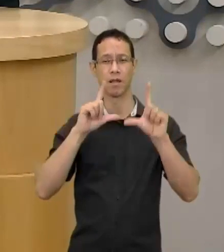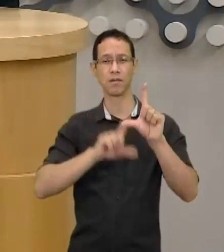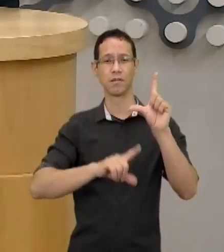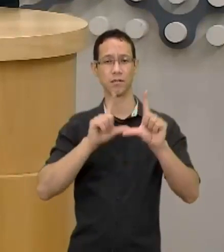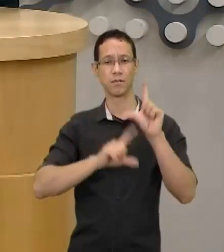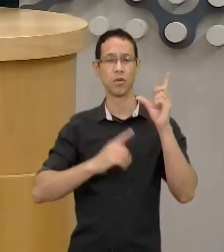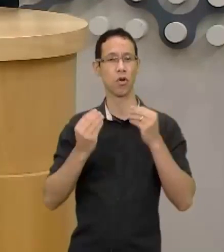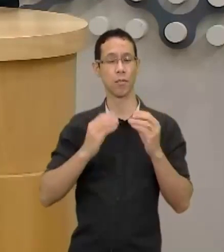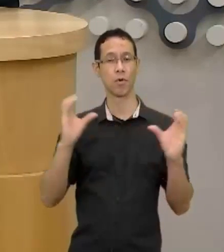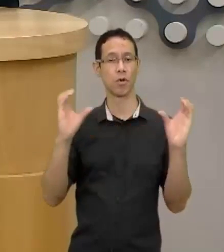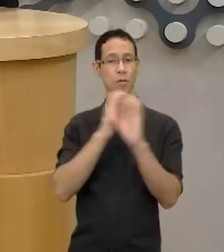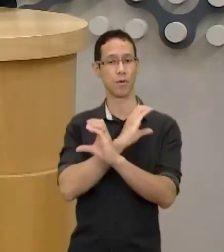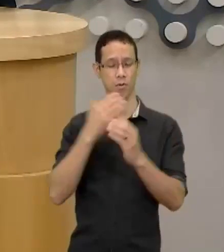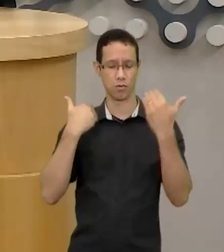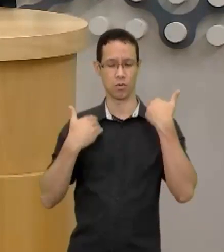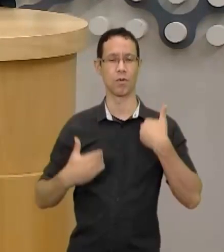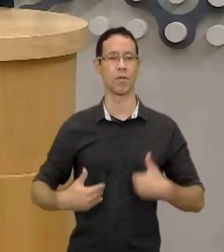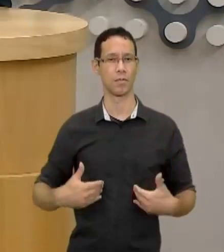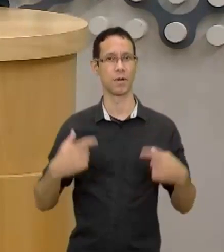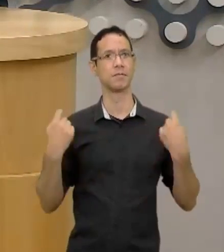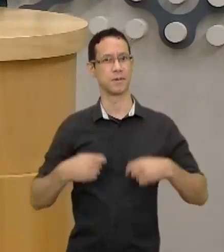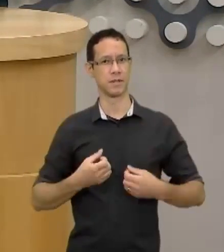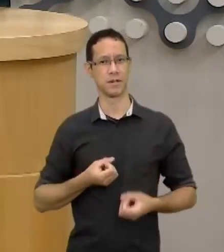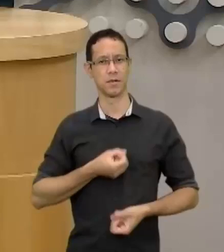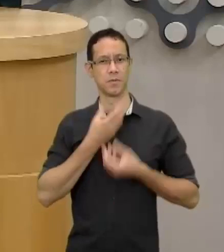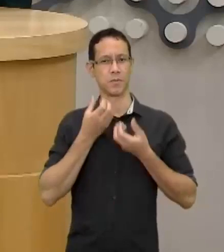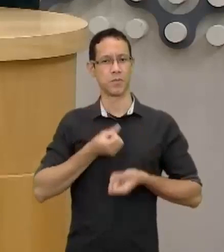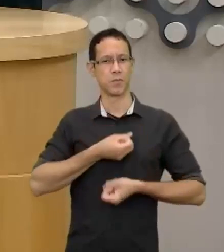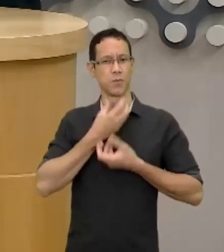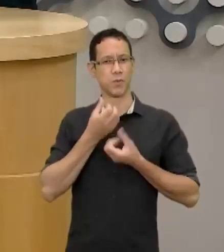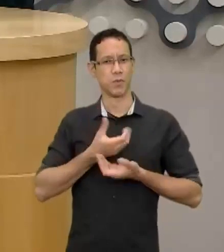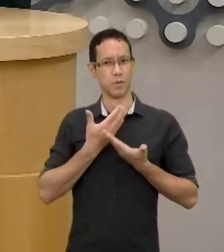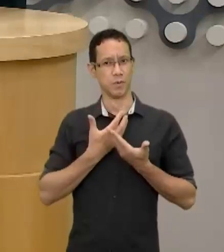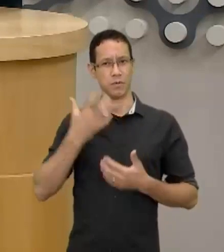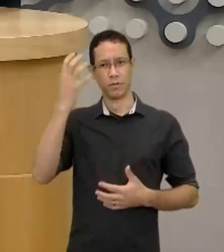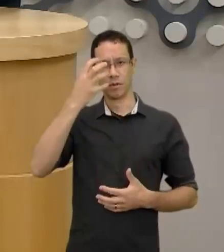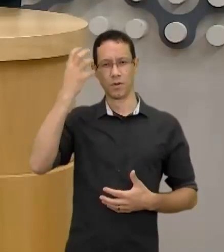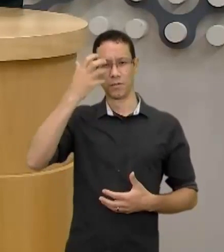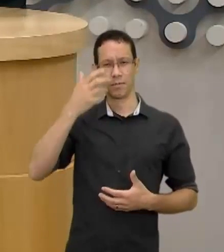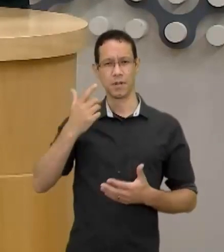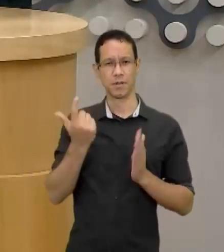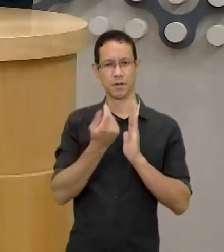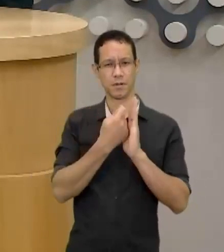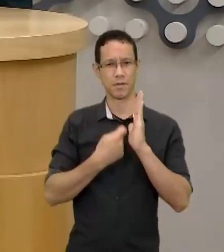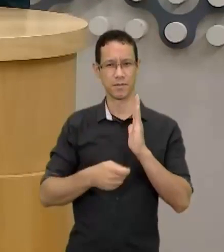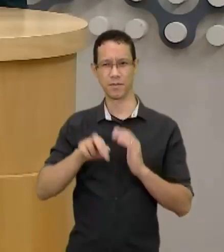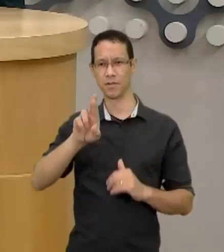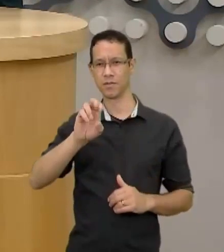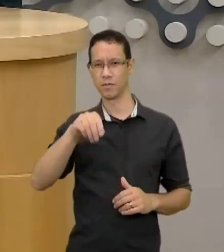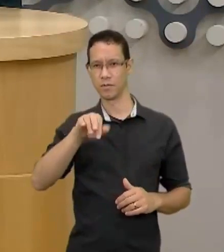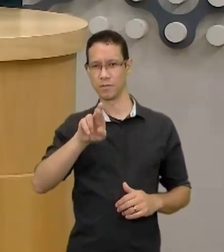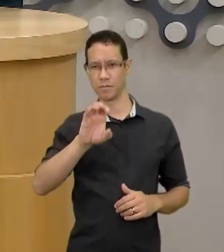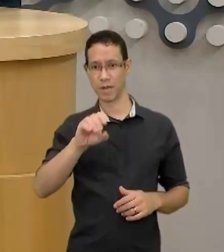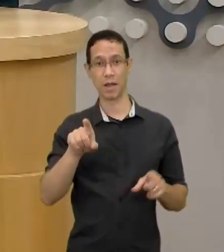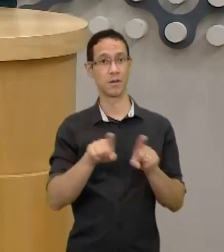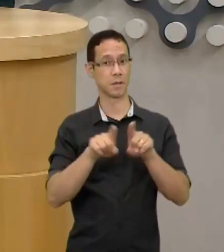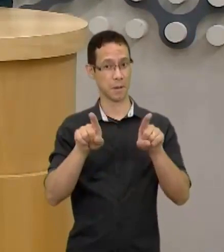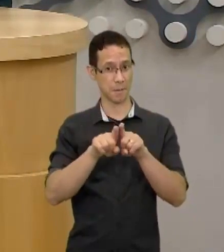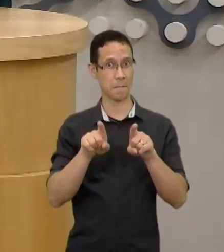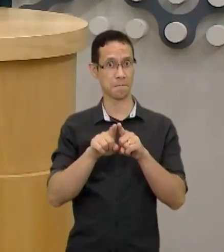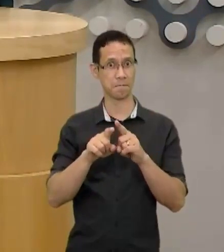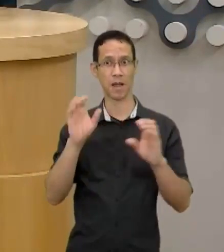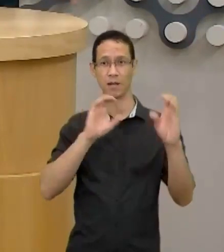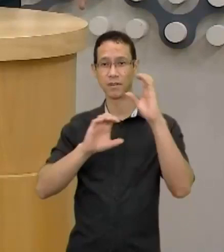se realiza completamente através do corpo. A poesia, até o romance que surgiu lá com o Homero, que era a poesia, a literatura era